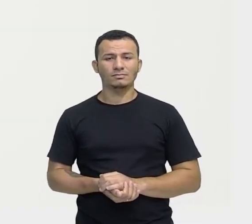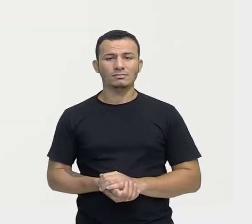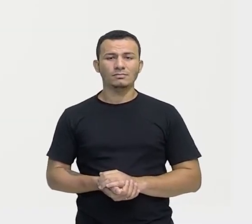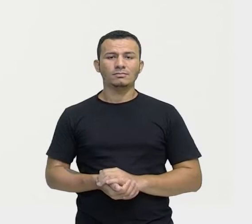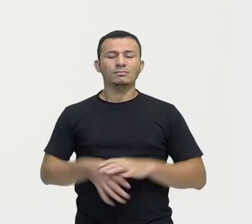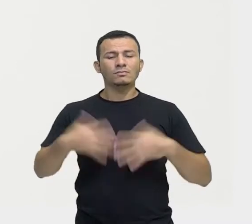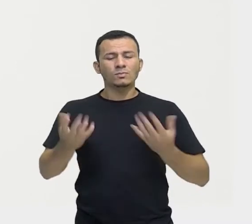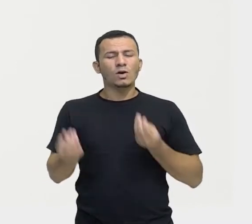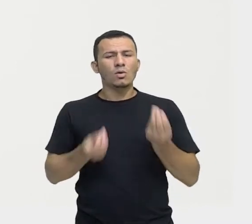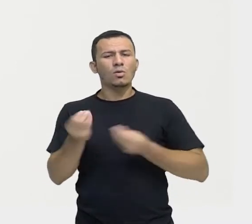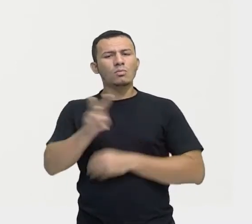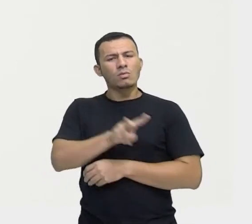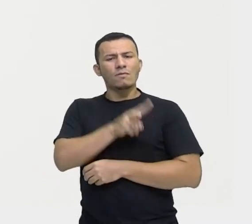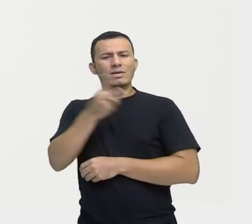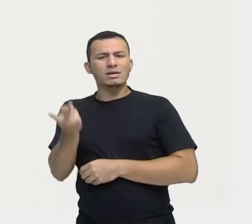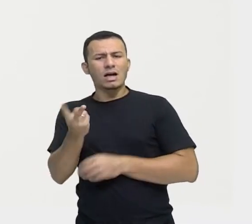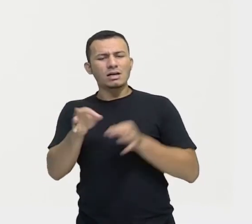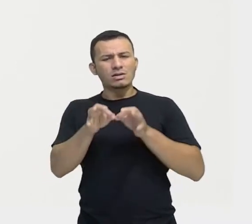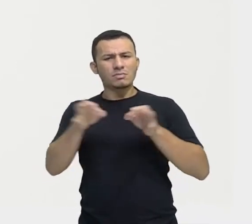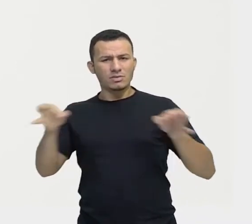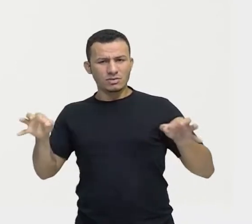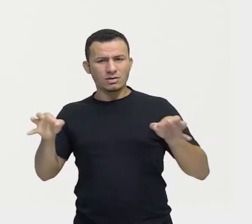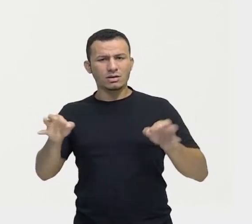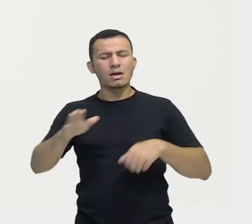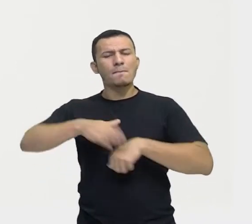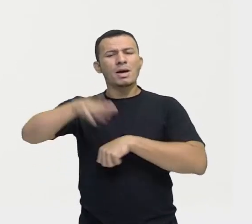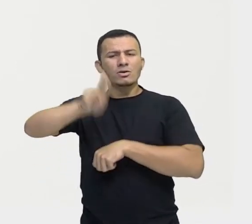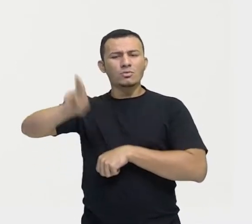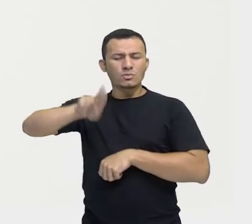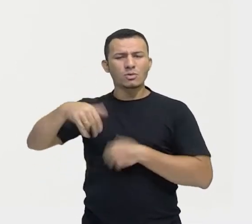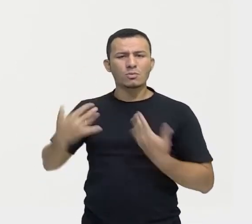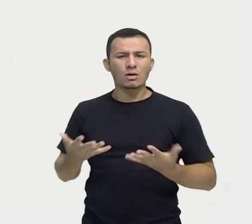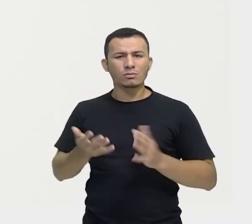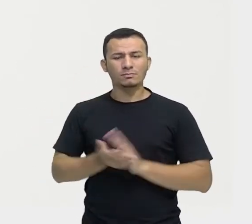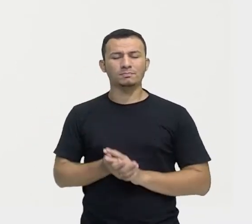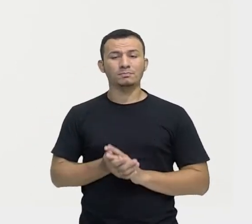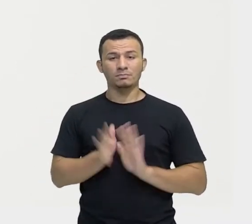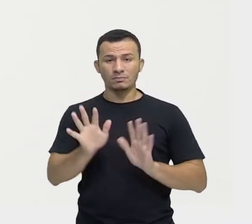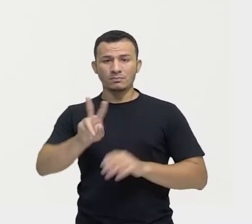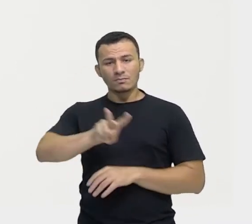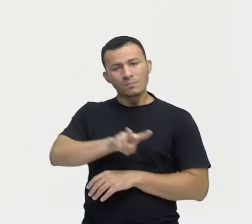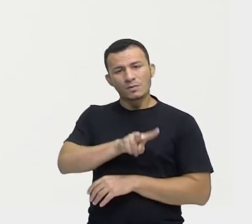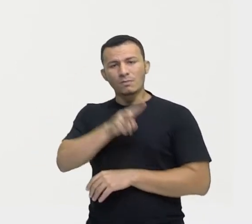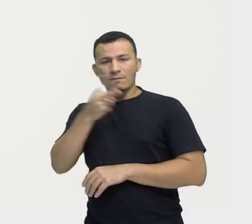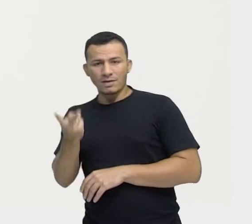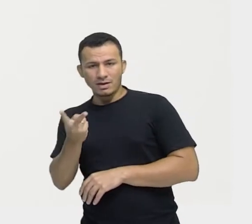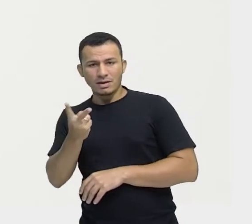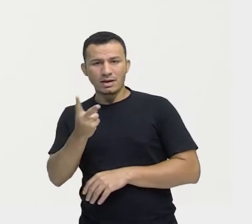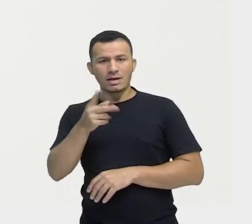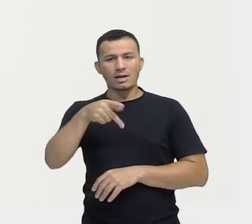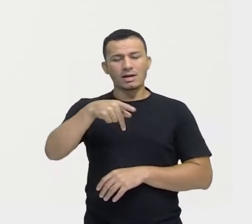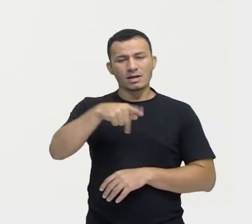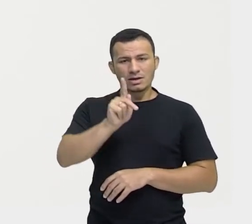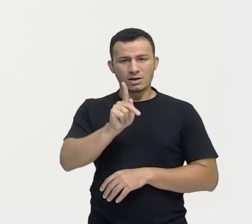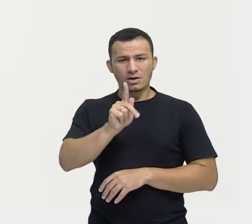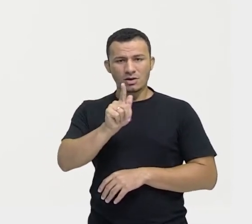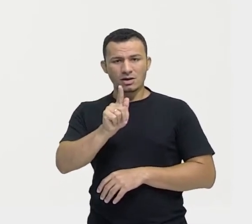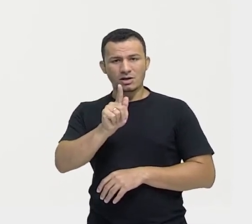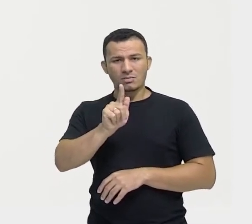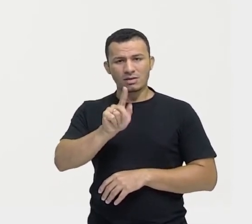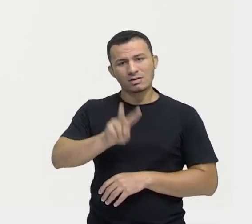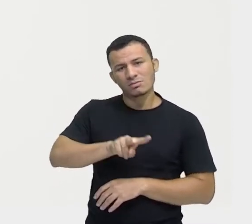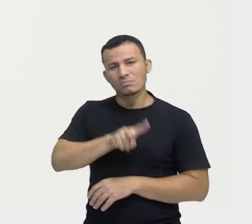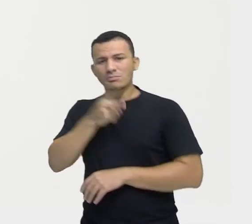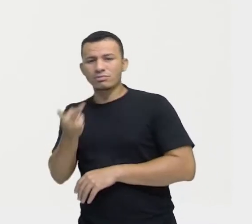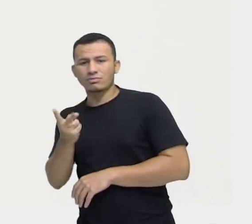Bom, conversão entre as medidas. As mais usuais. Para converter de quilograma para grama, basta